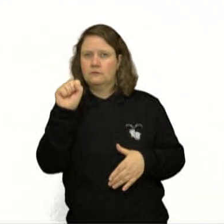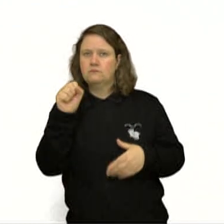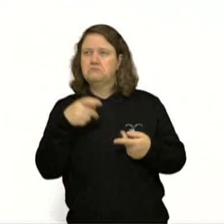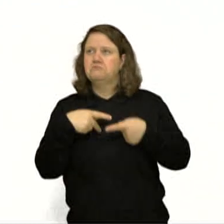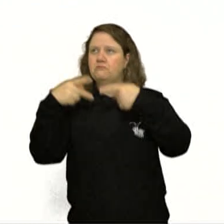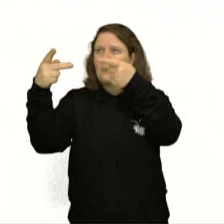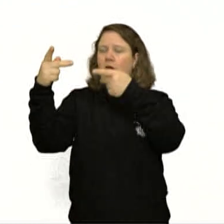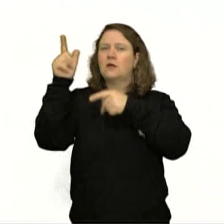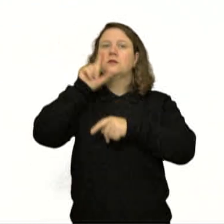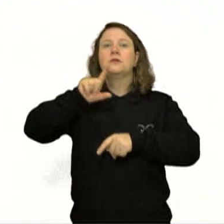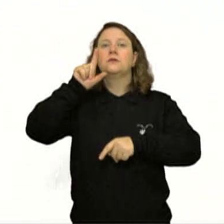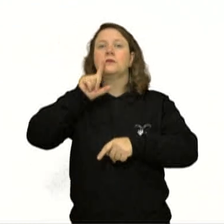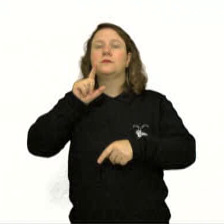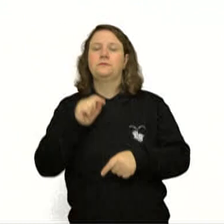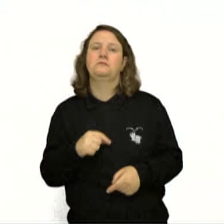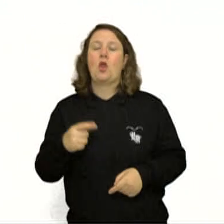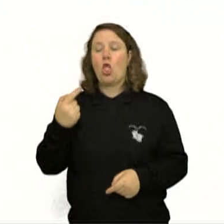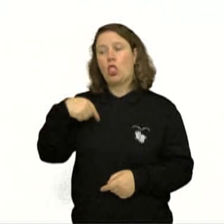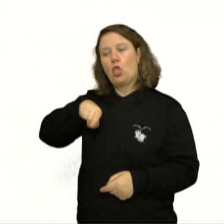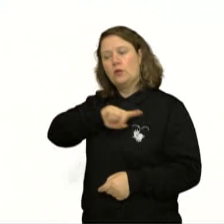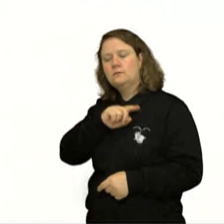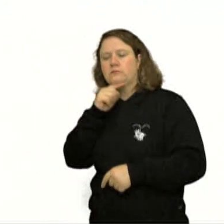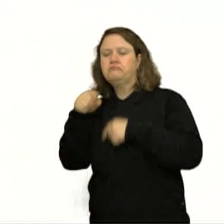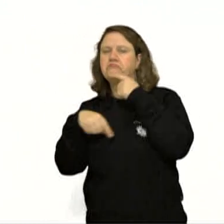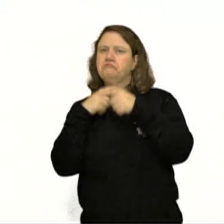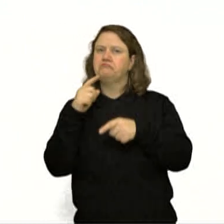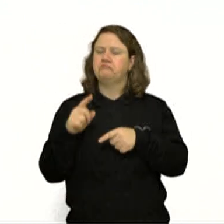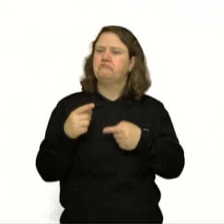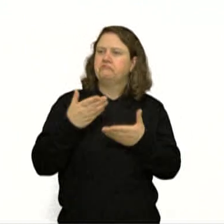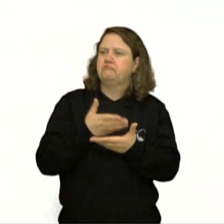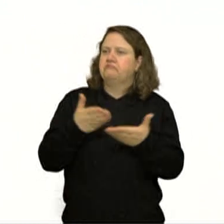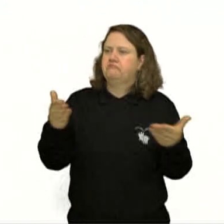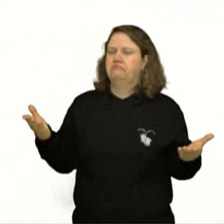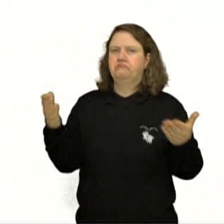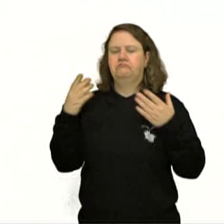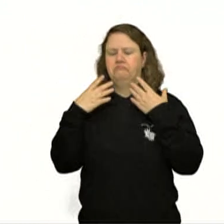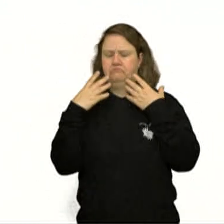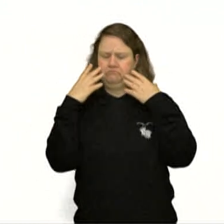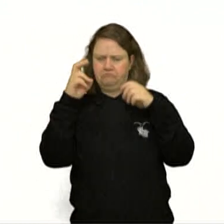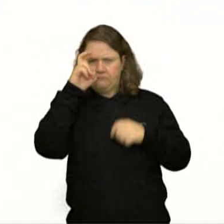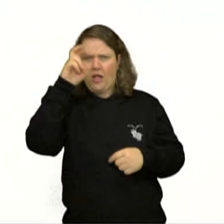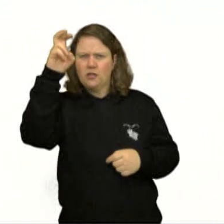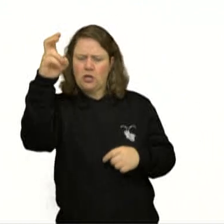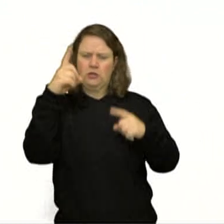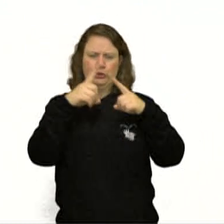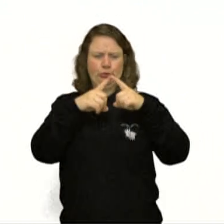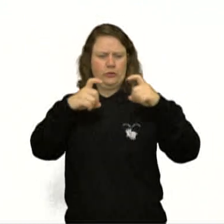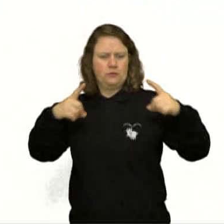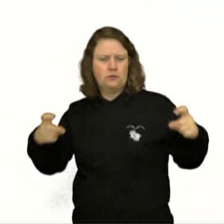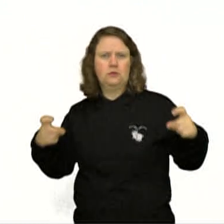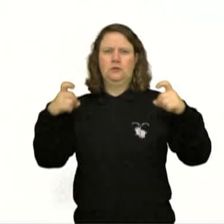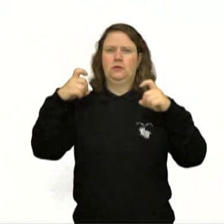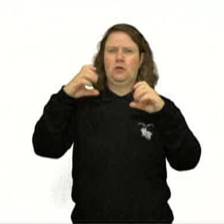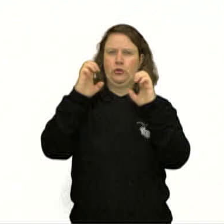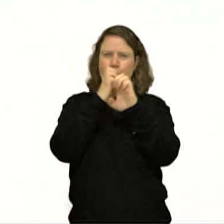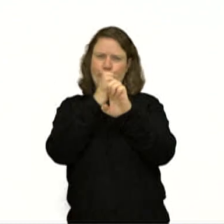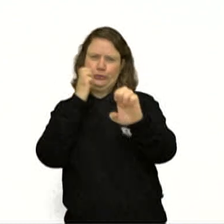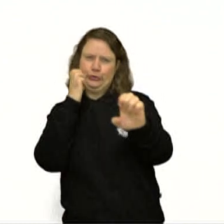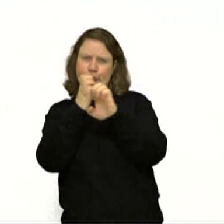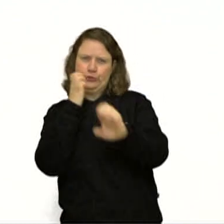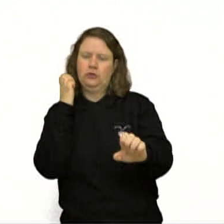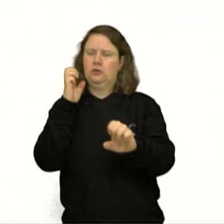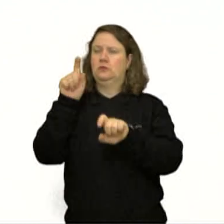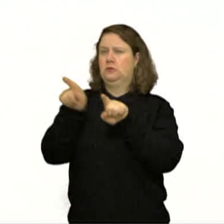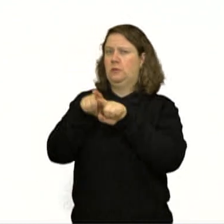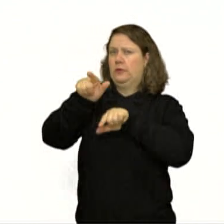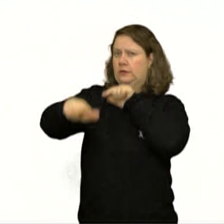Unidos. Não duvidamos um instante que os notáveis cientistas, engenheiros e trabalhadores dos Estados Unidos